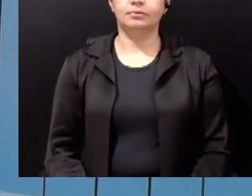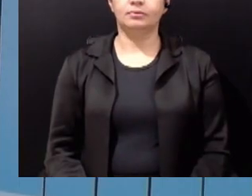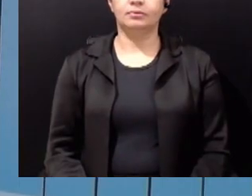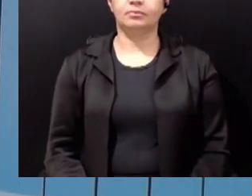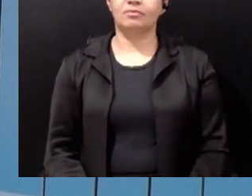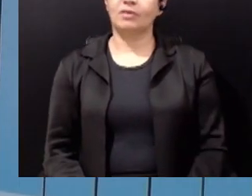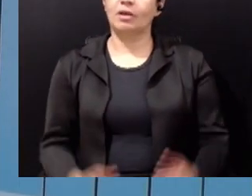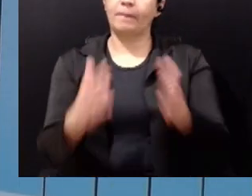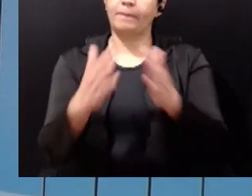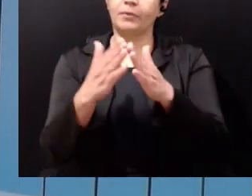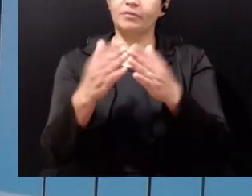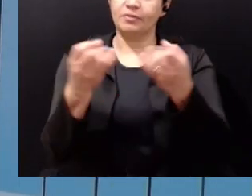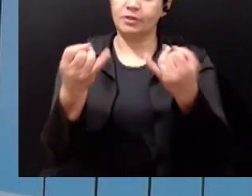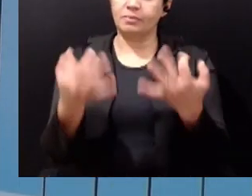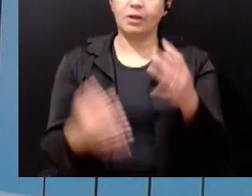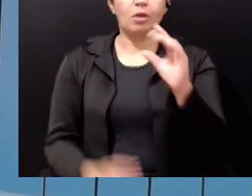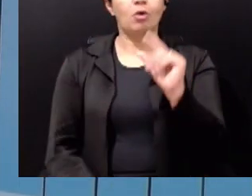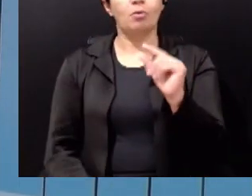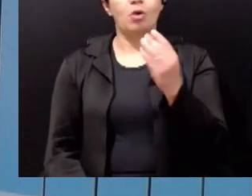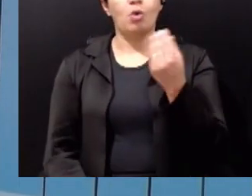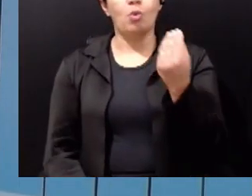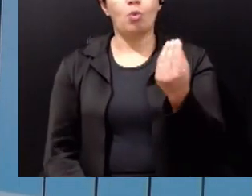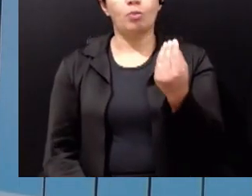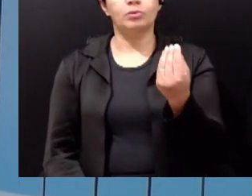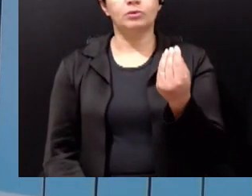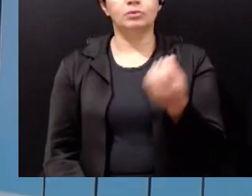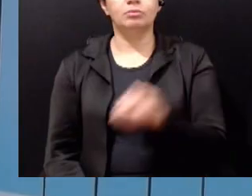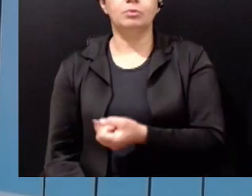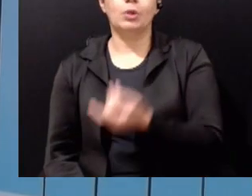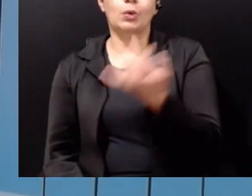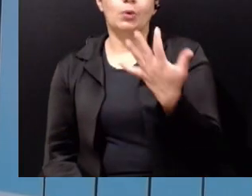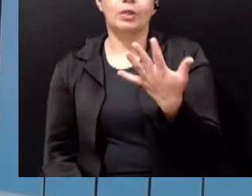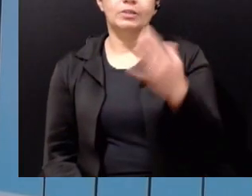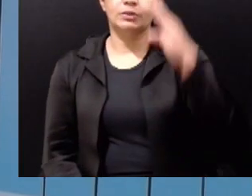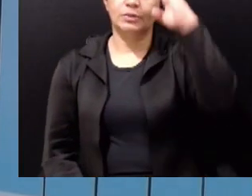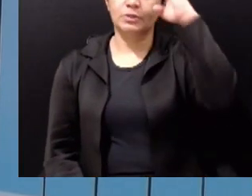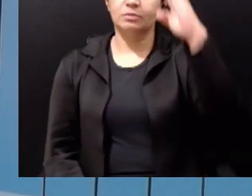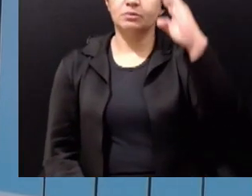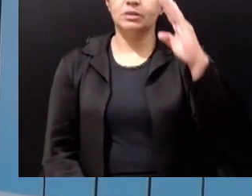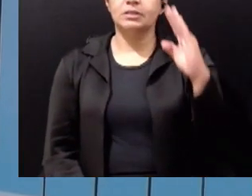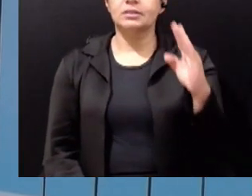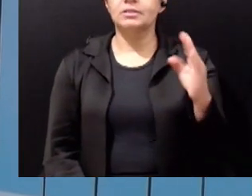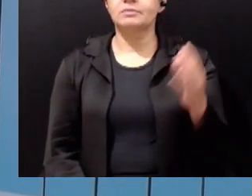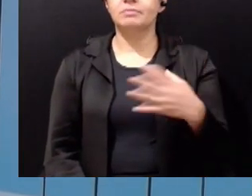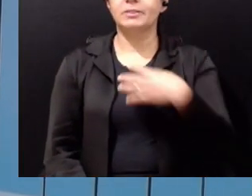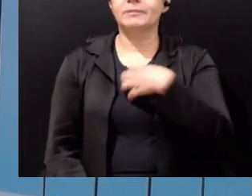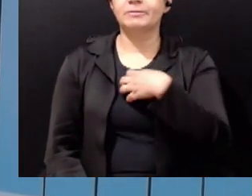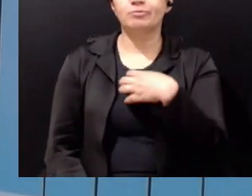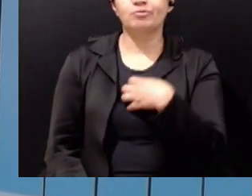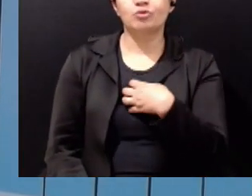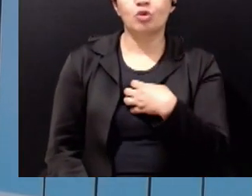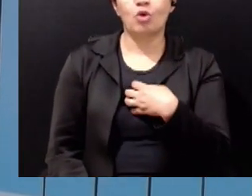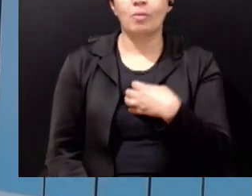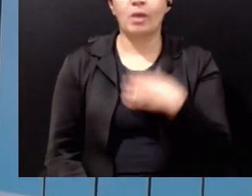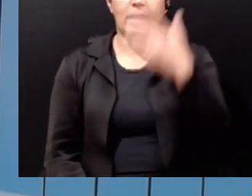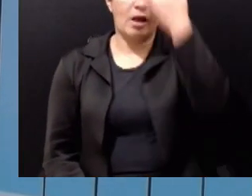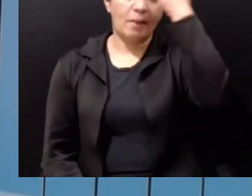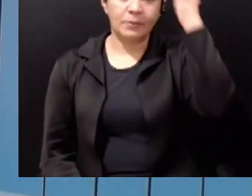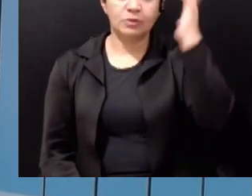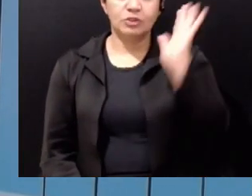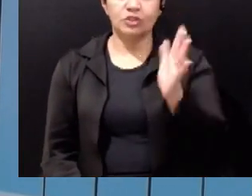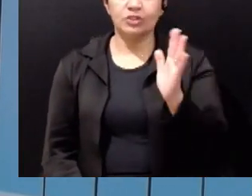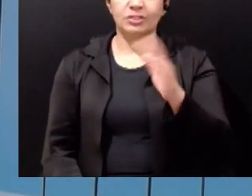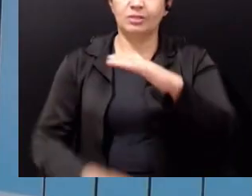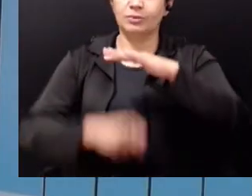falasse um pouquinho quais são, né, na verdade, os principais sinais e sintomas quando uma pessoa já está